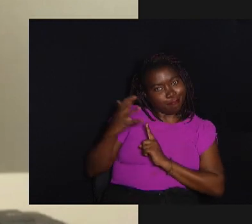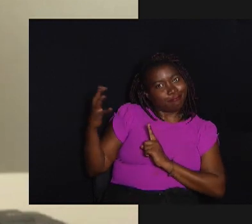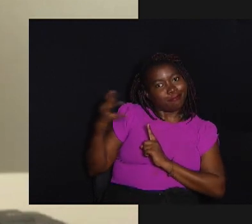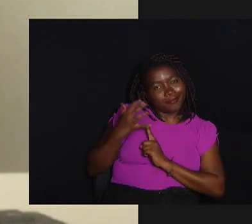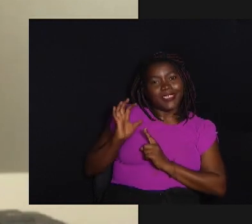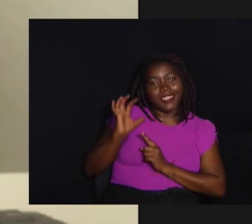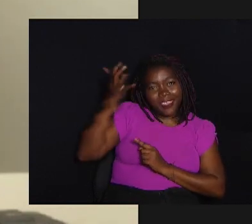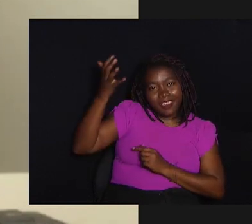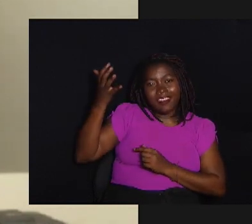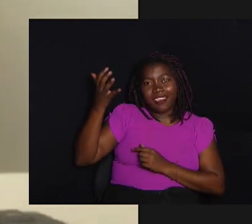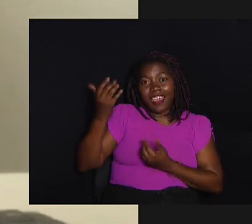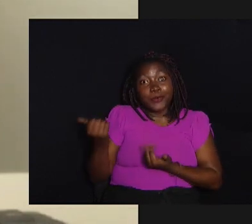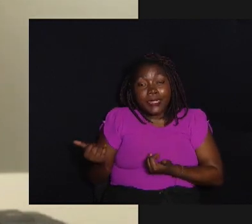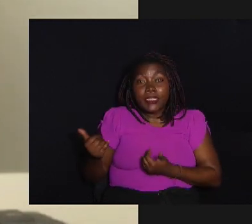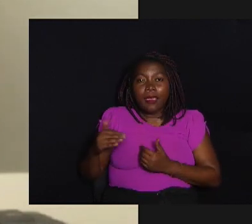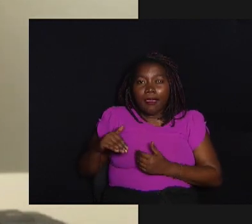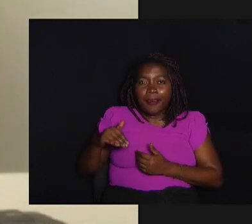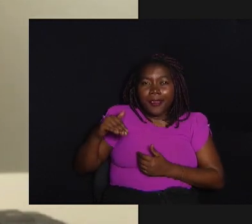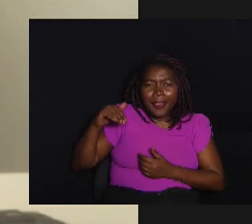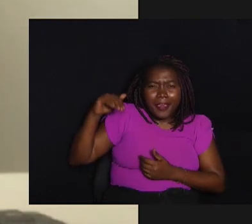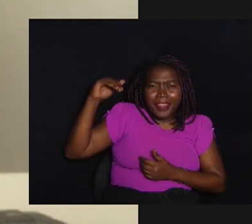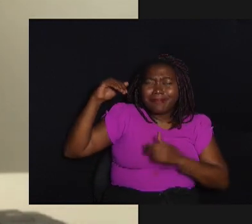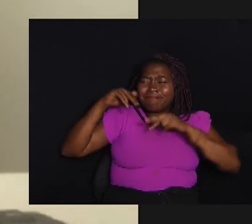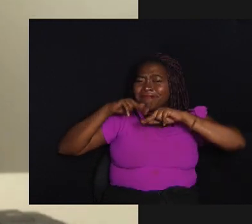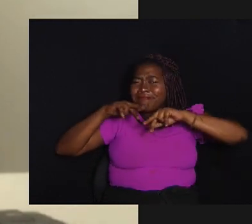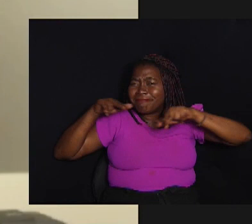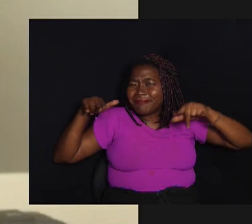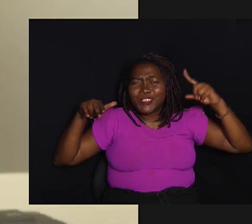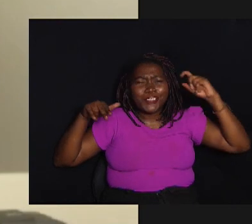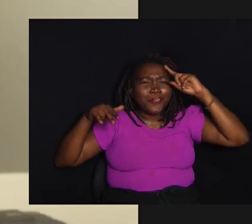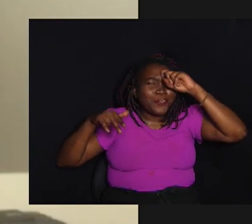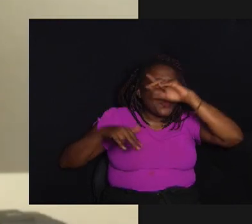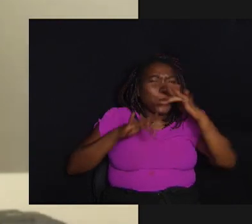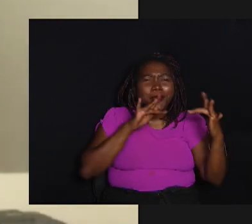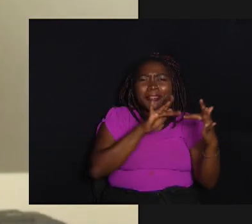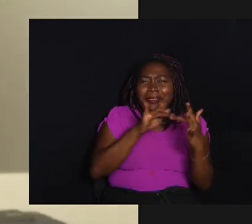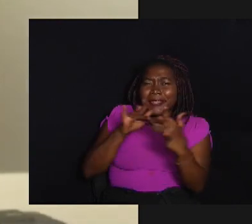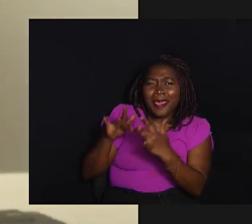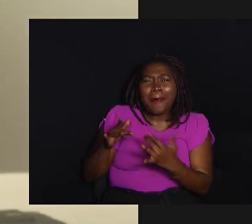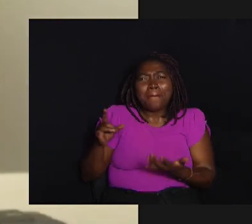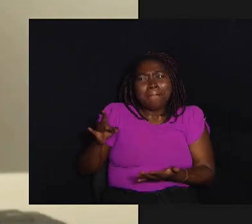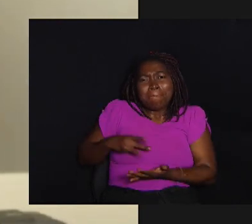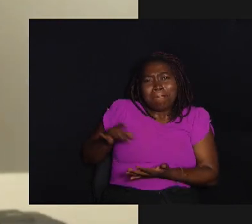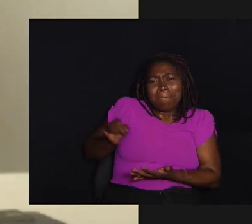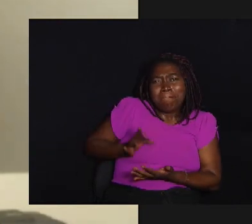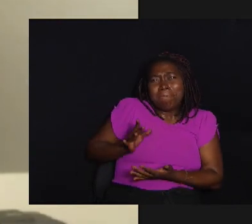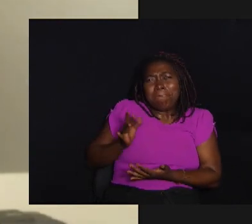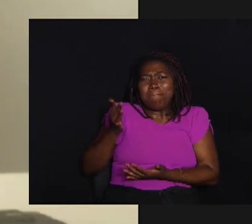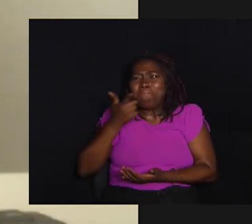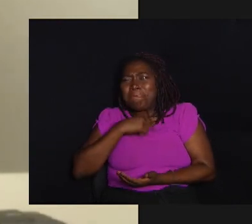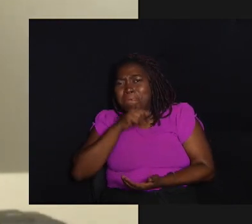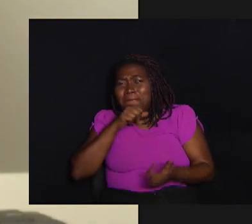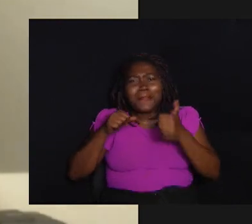situação, adolescentes, crescem com inúmeras dificuldades de convívio, de medo do outro genitor, ou até mesmo de